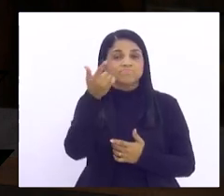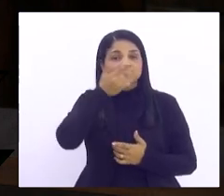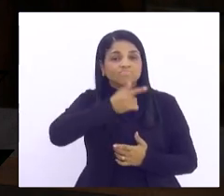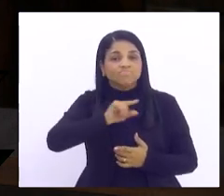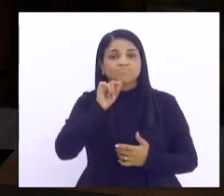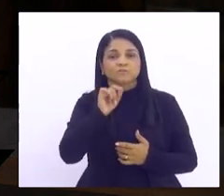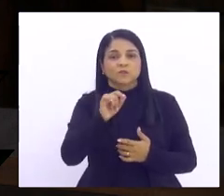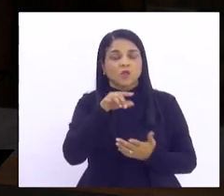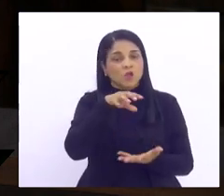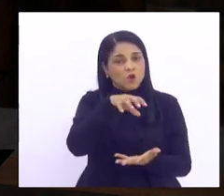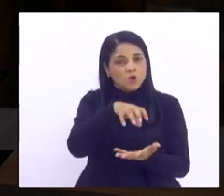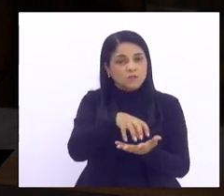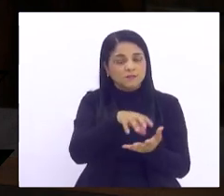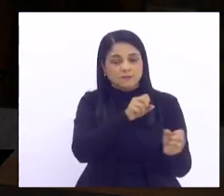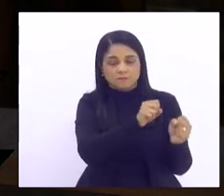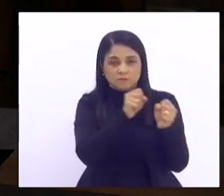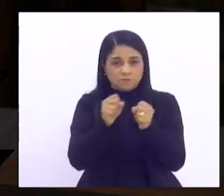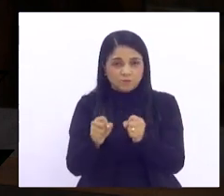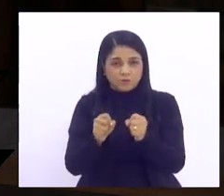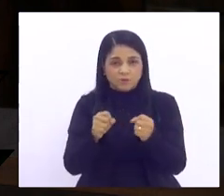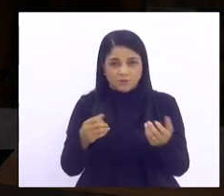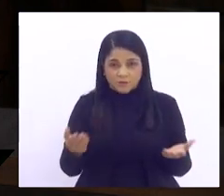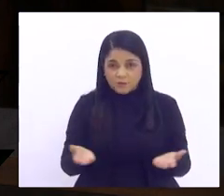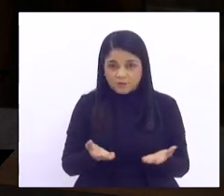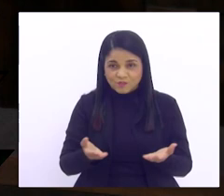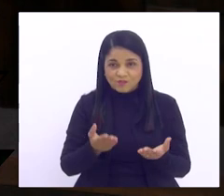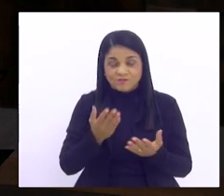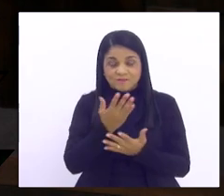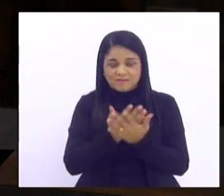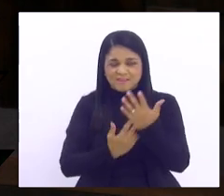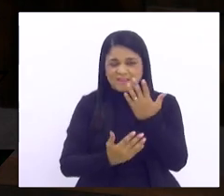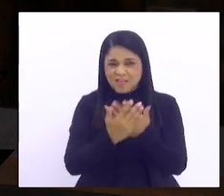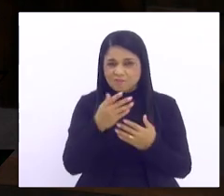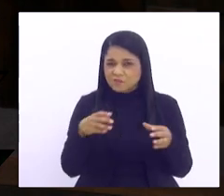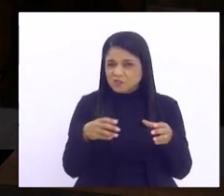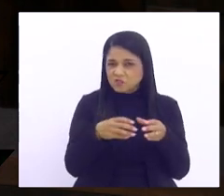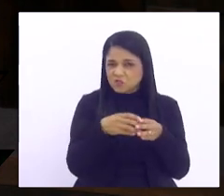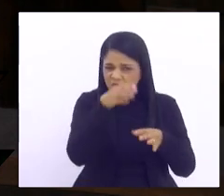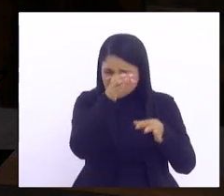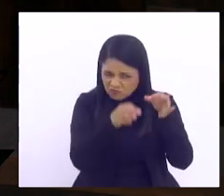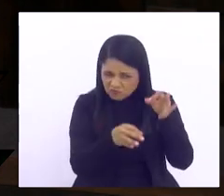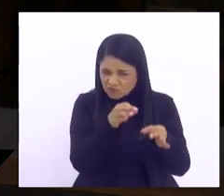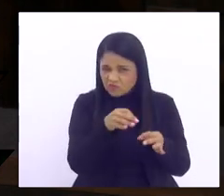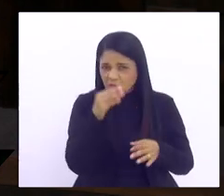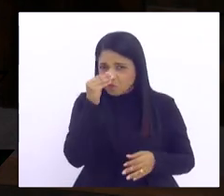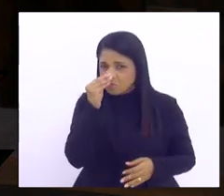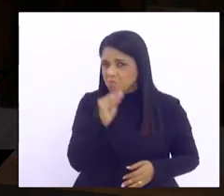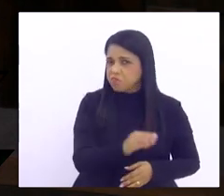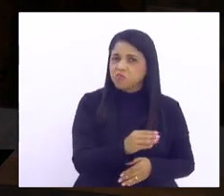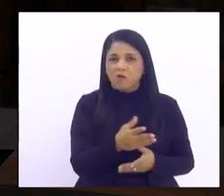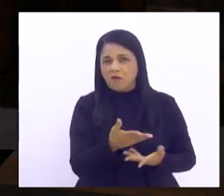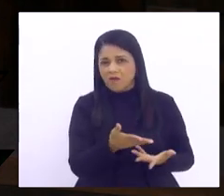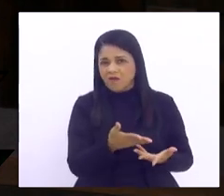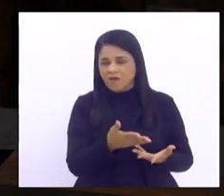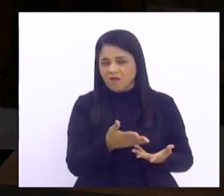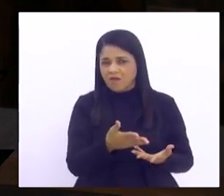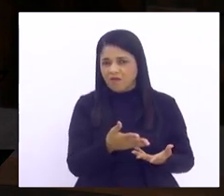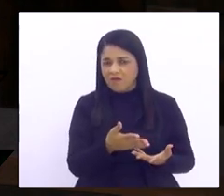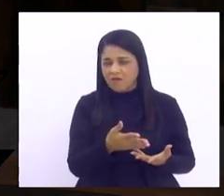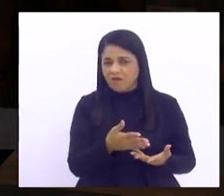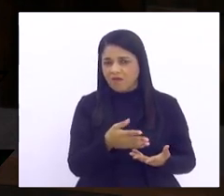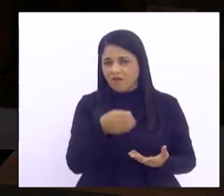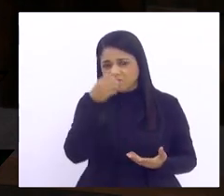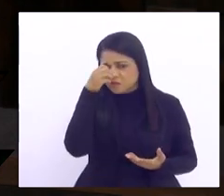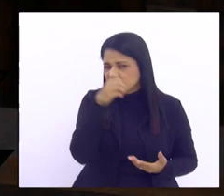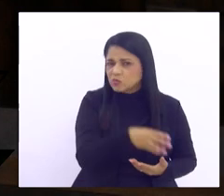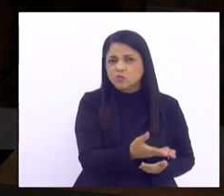mediante a concentração do poder no presente, nas mãos dessa elite de julgadores. Na cabeça deles, progresso é